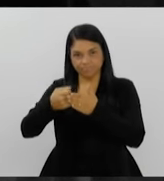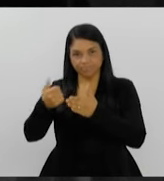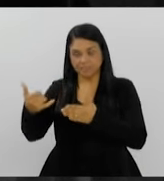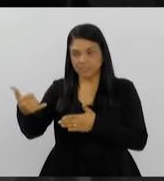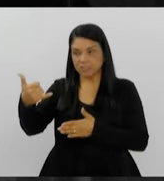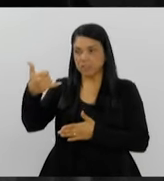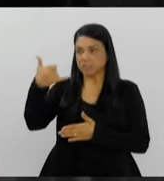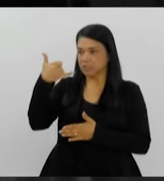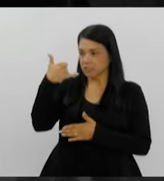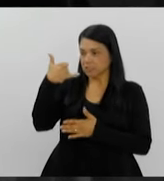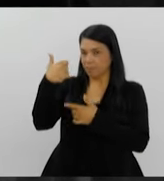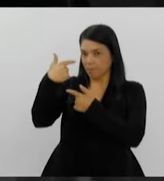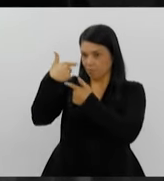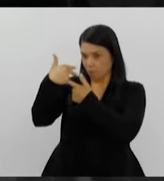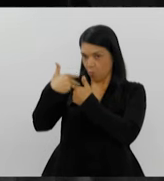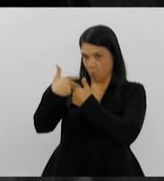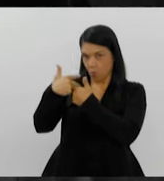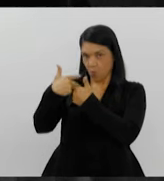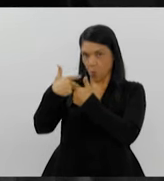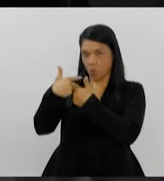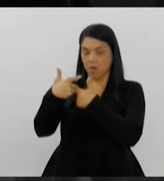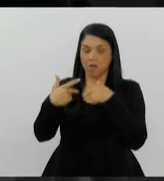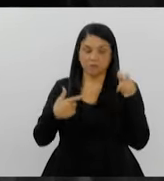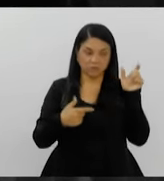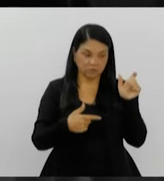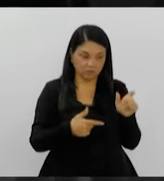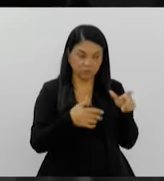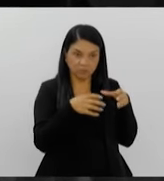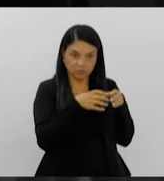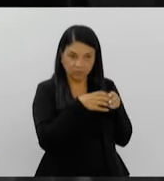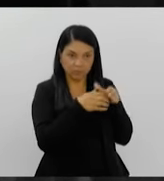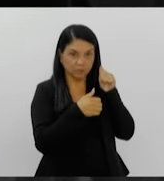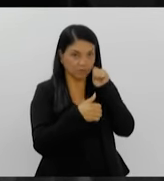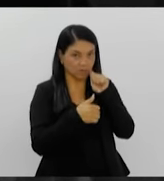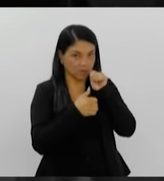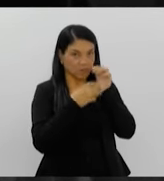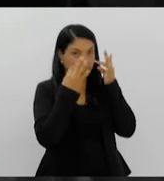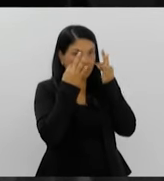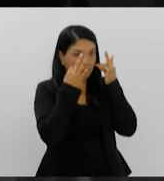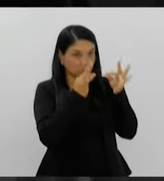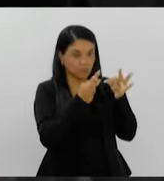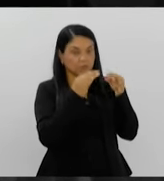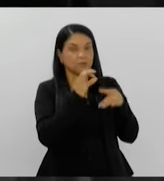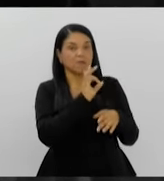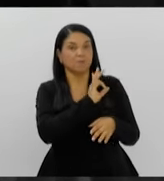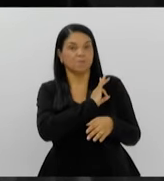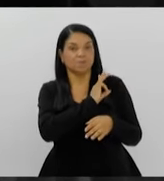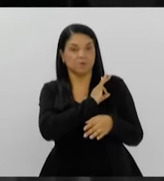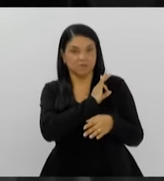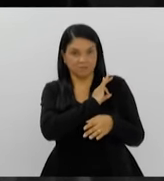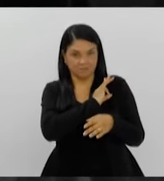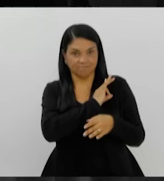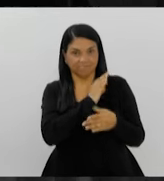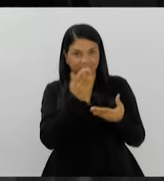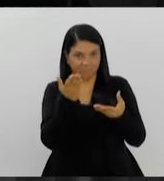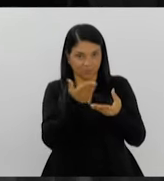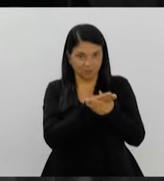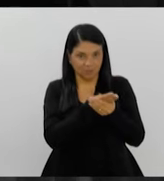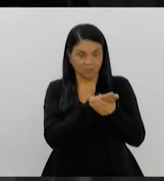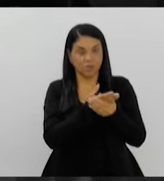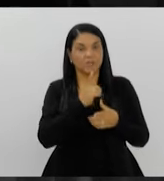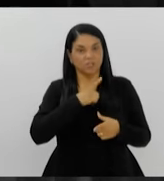mais uma vez eu fui alertado por essas Senhoras que serão testemunhas na Polícia Civil e no processo criminal que ele portava uma